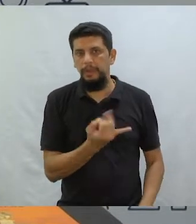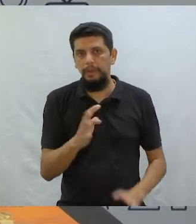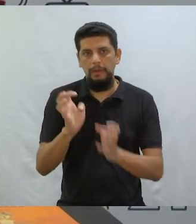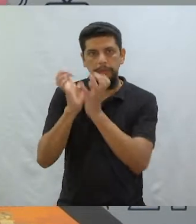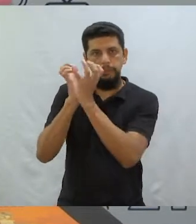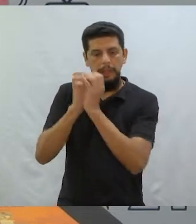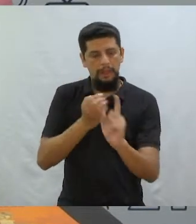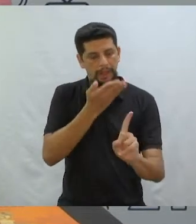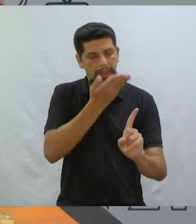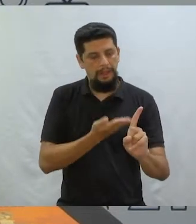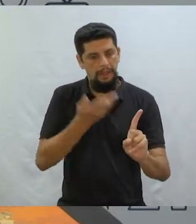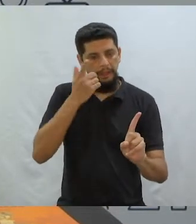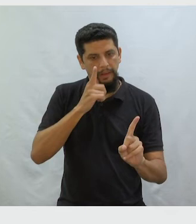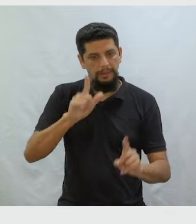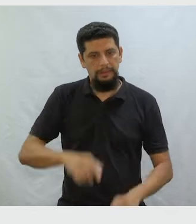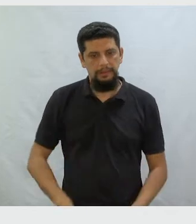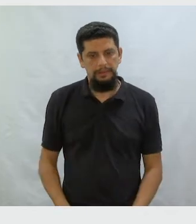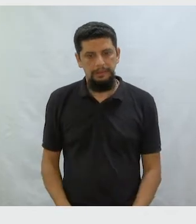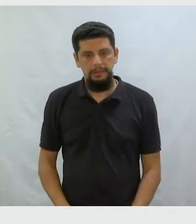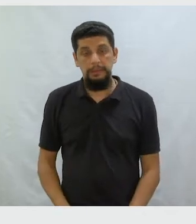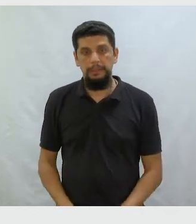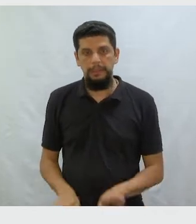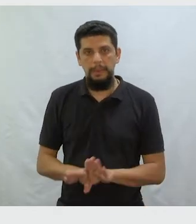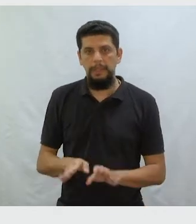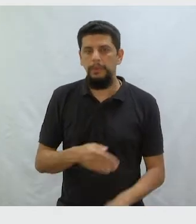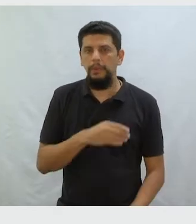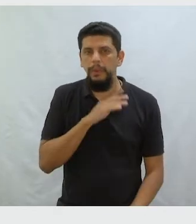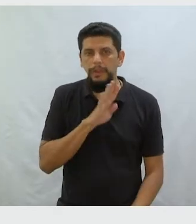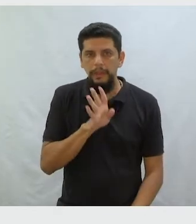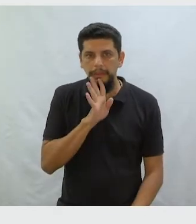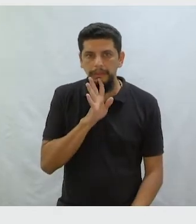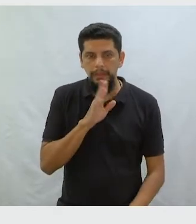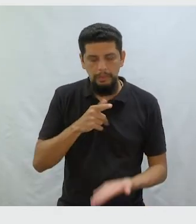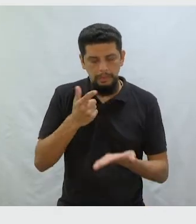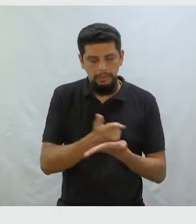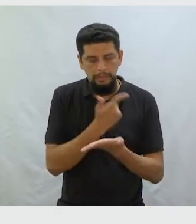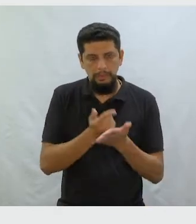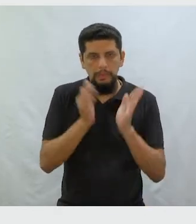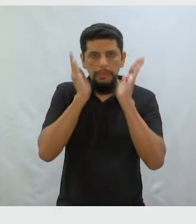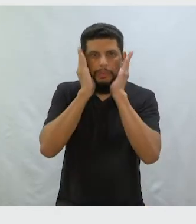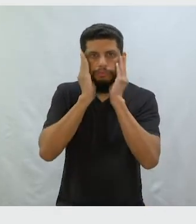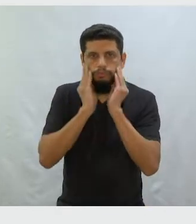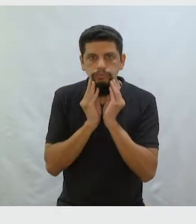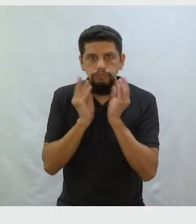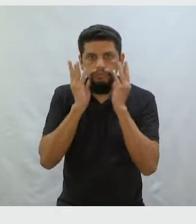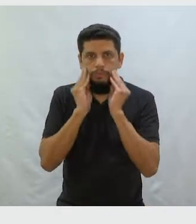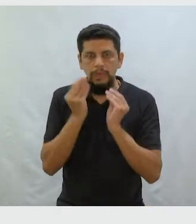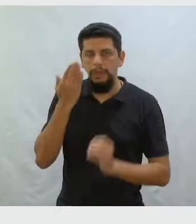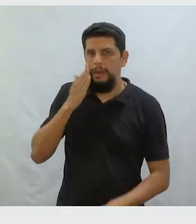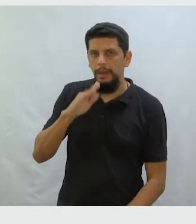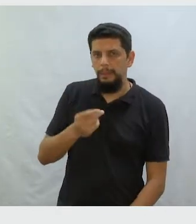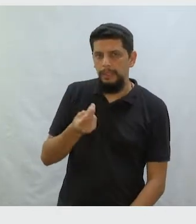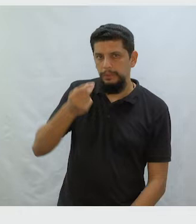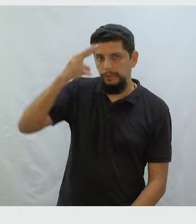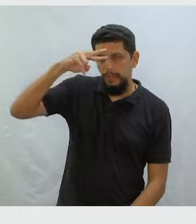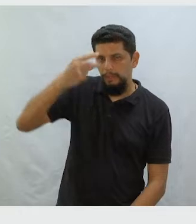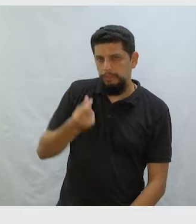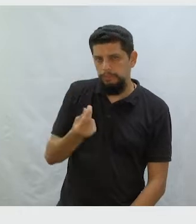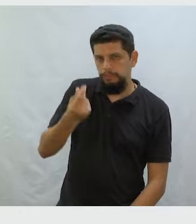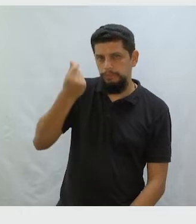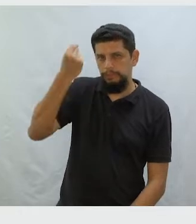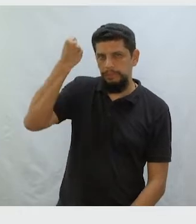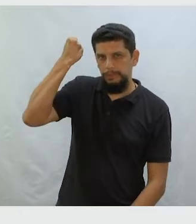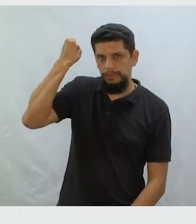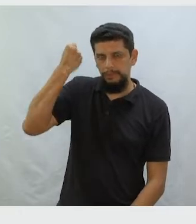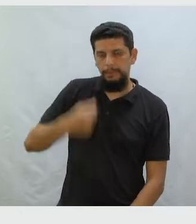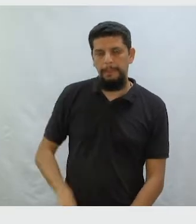só tem O Barba Azul já ouviram falar do Barba Azul é uma história bem antiga coloquei na